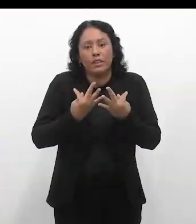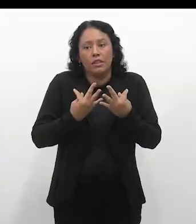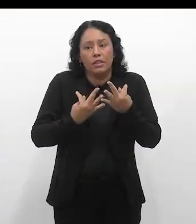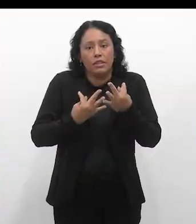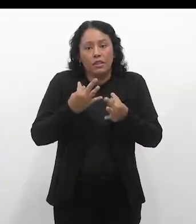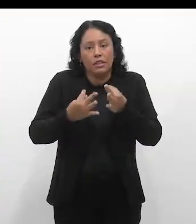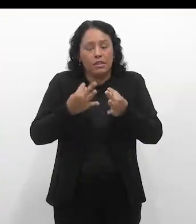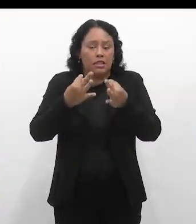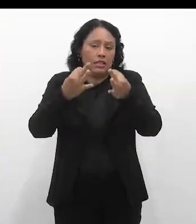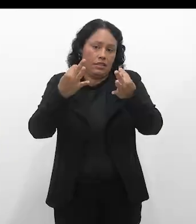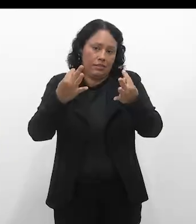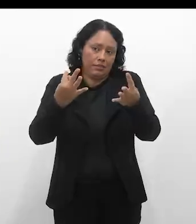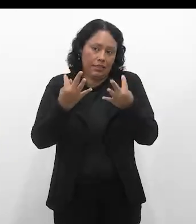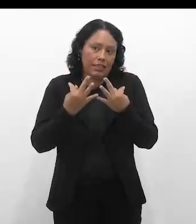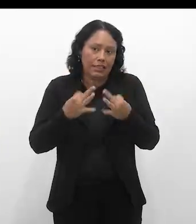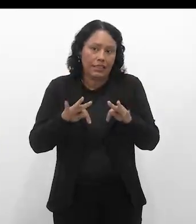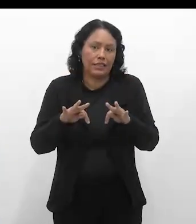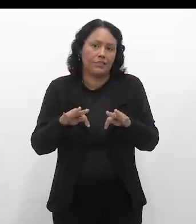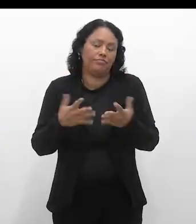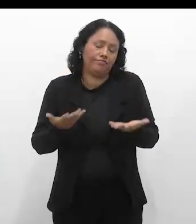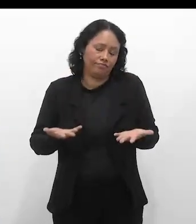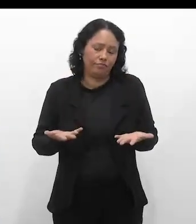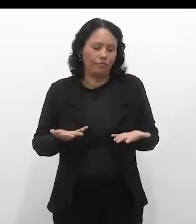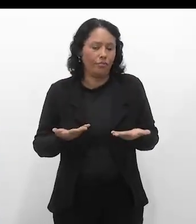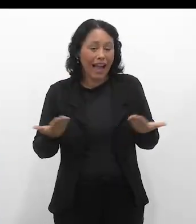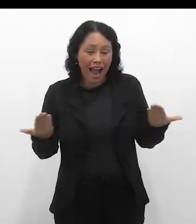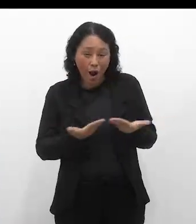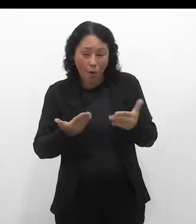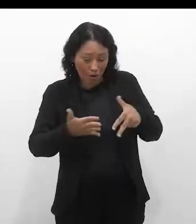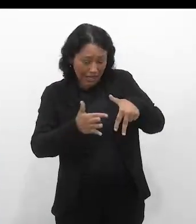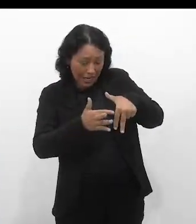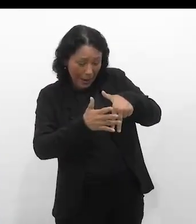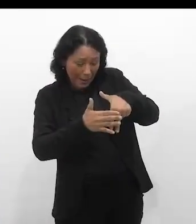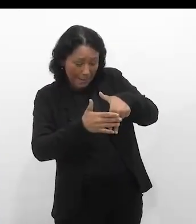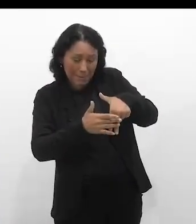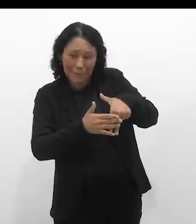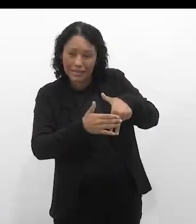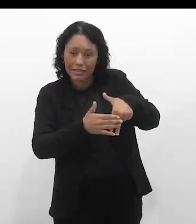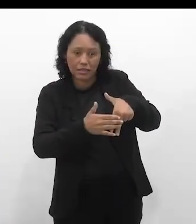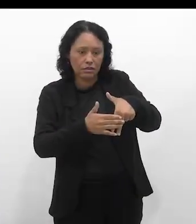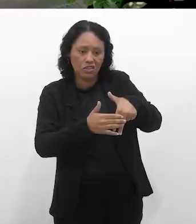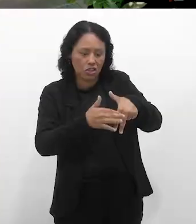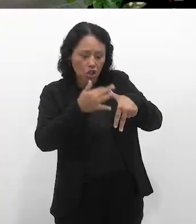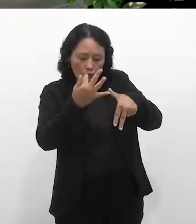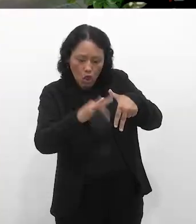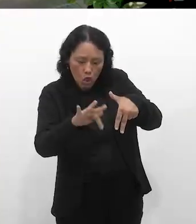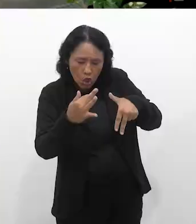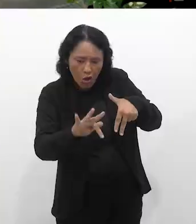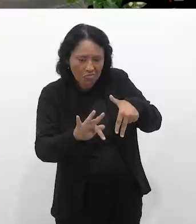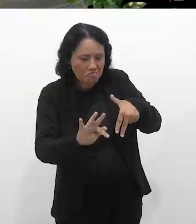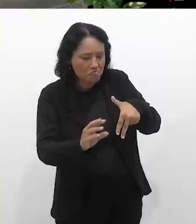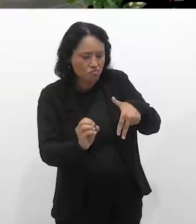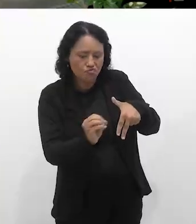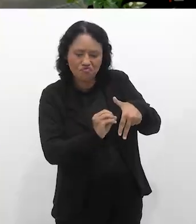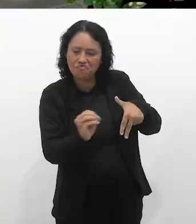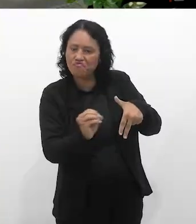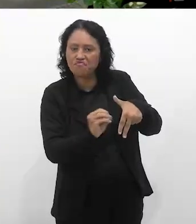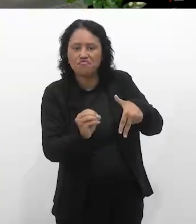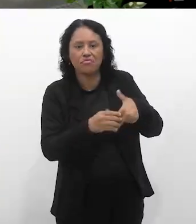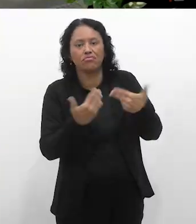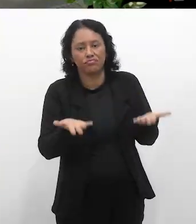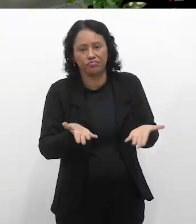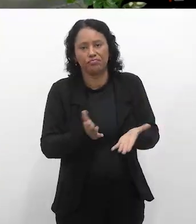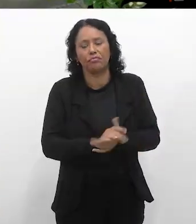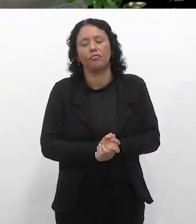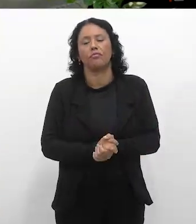bem mais profundo, porque agora tem a paciente sem dor. Que é a paciente assintomática. Né? André,